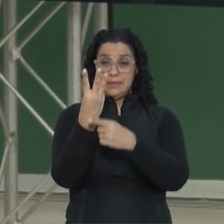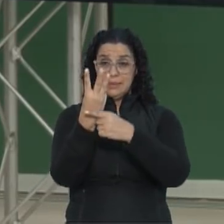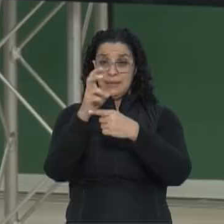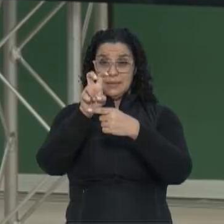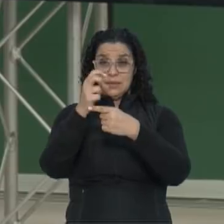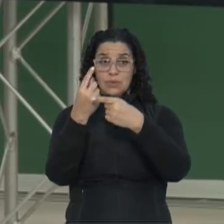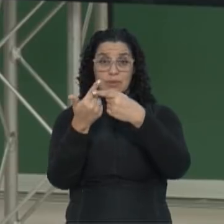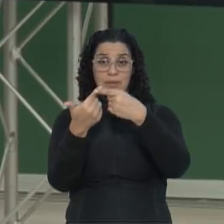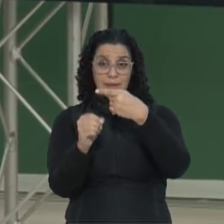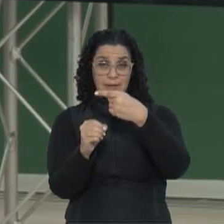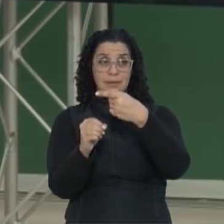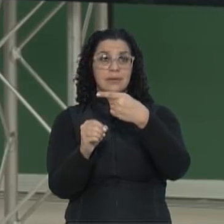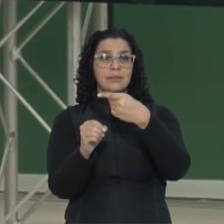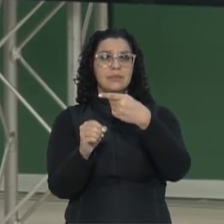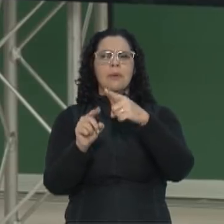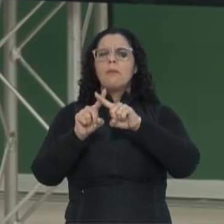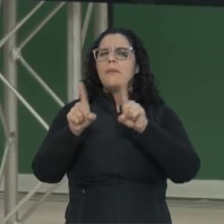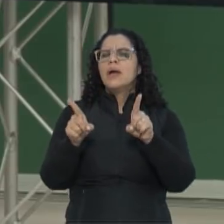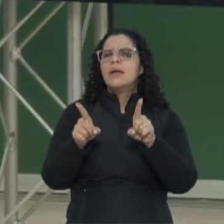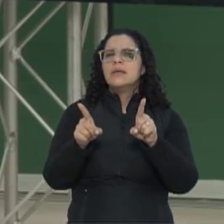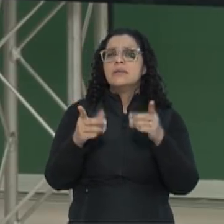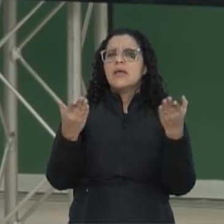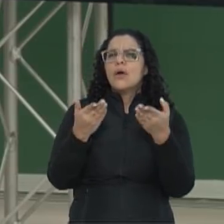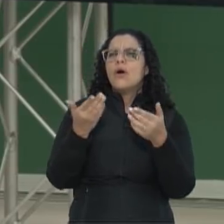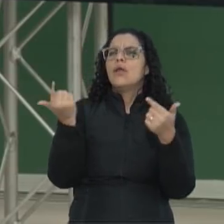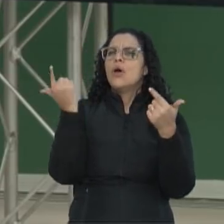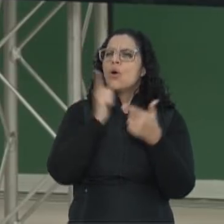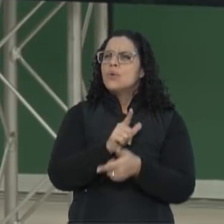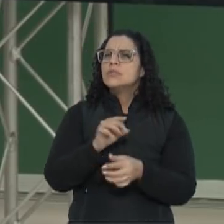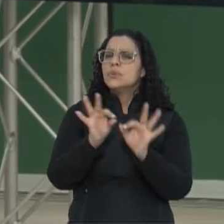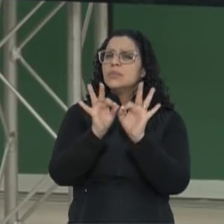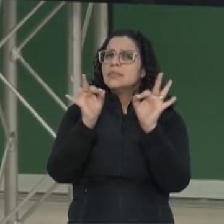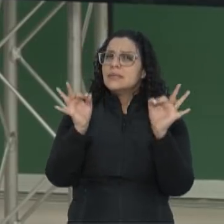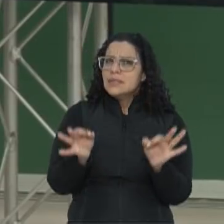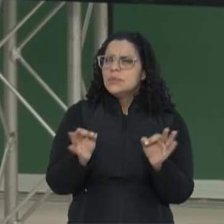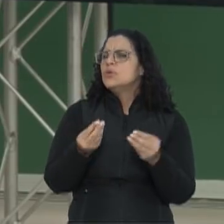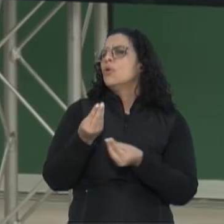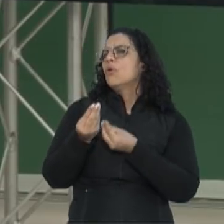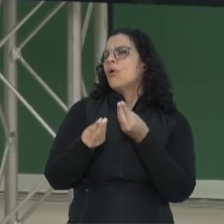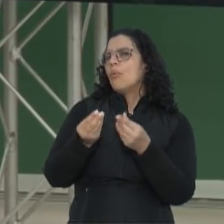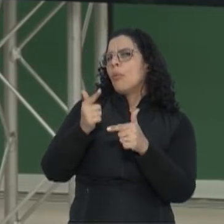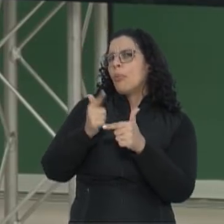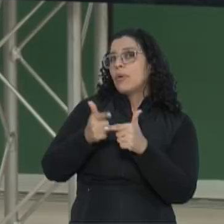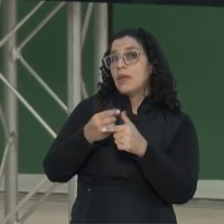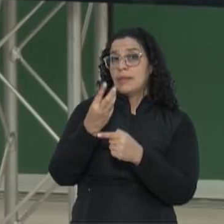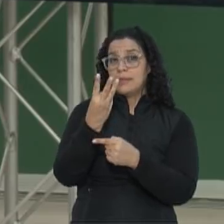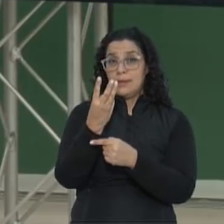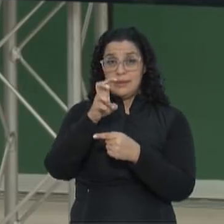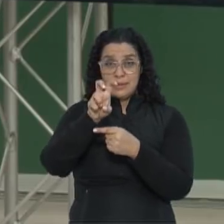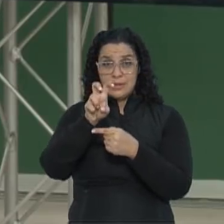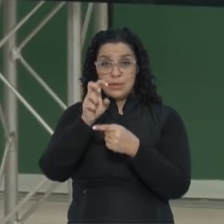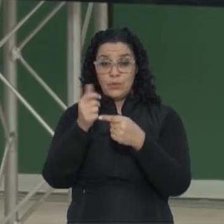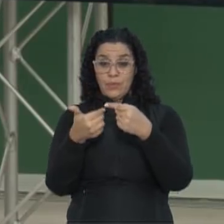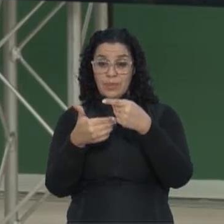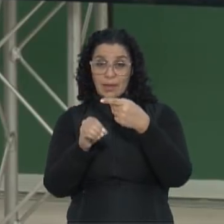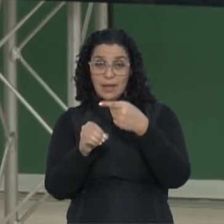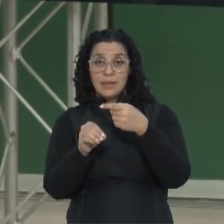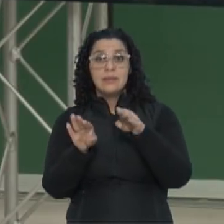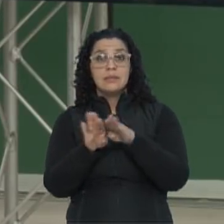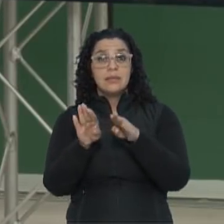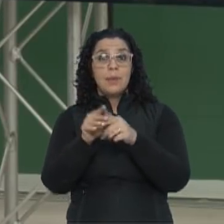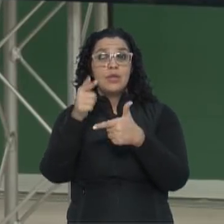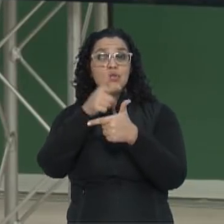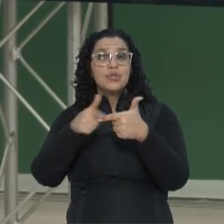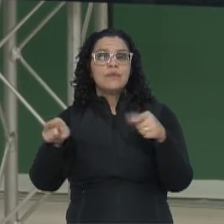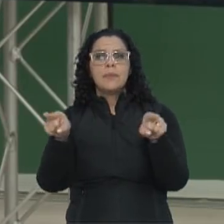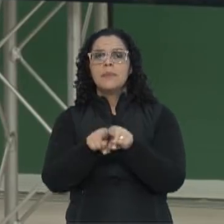décimos, mas 35 décimos eu consigo simplificar, porque o 35 e o 10 tem um